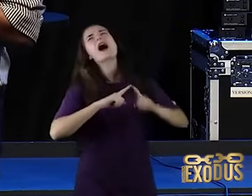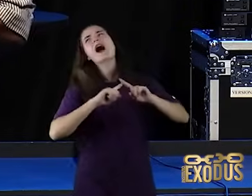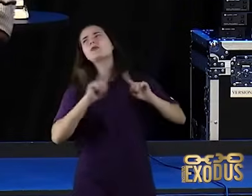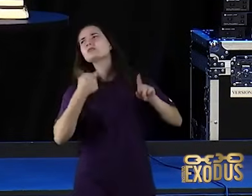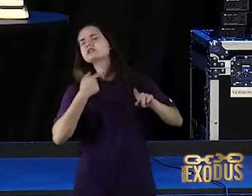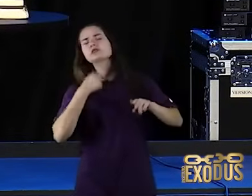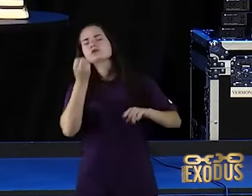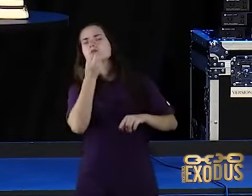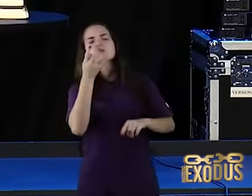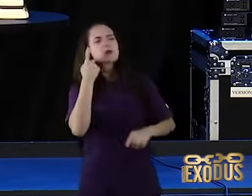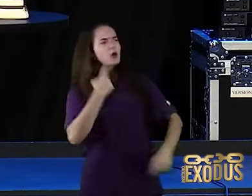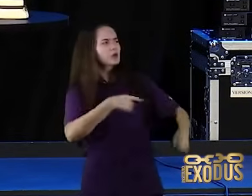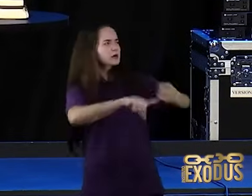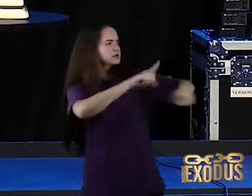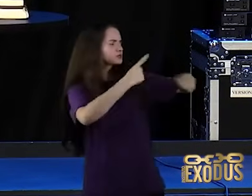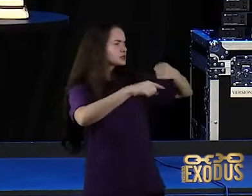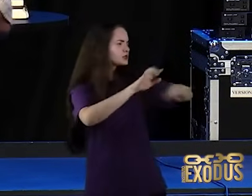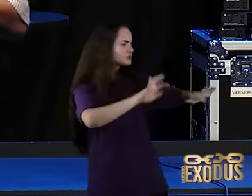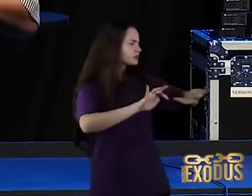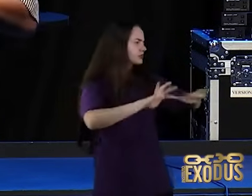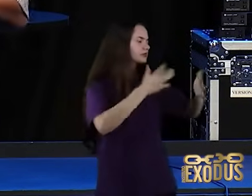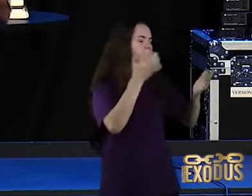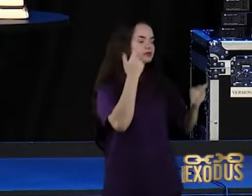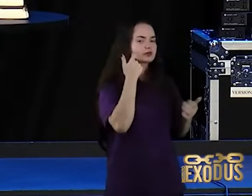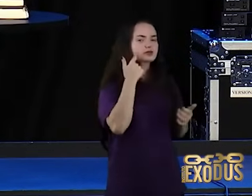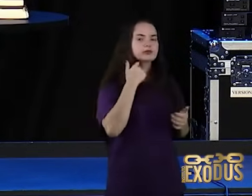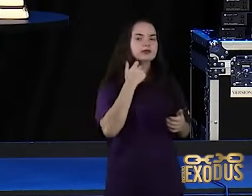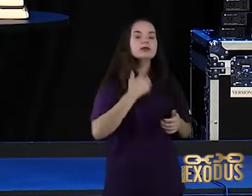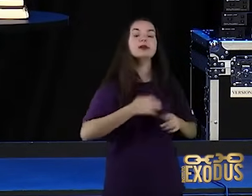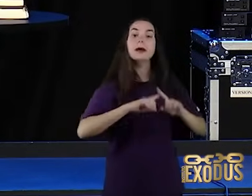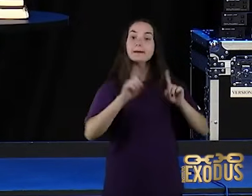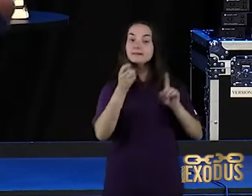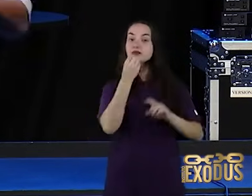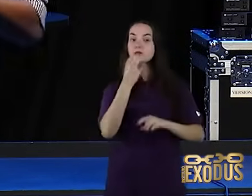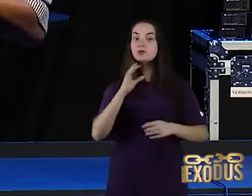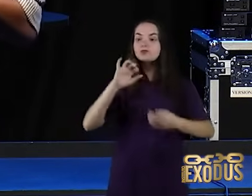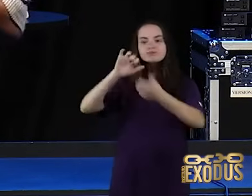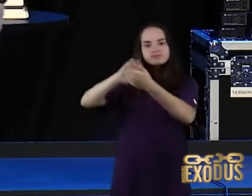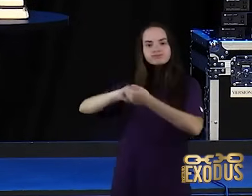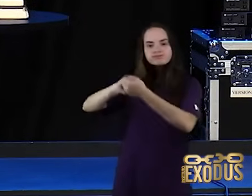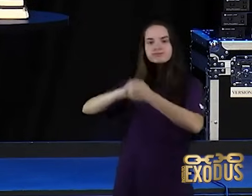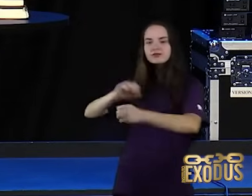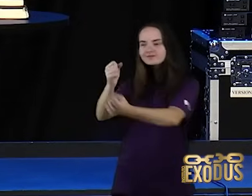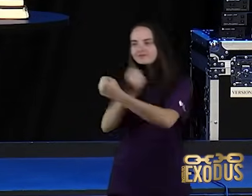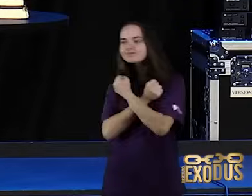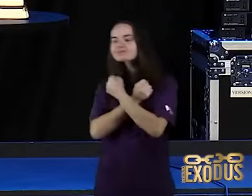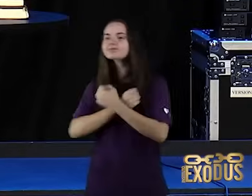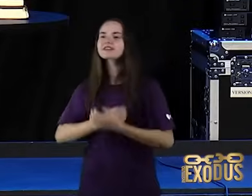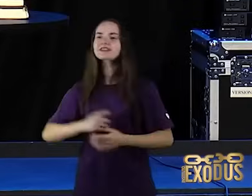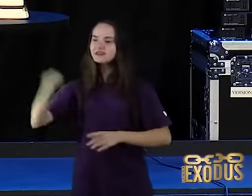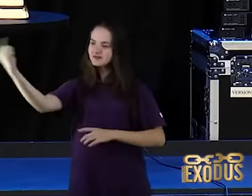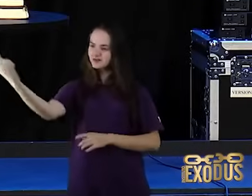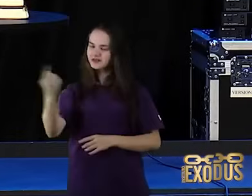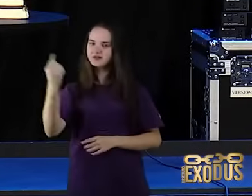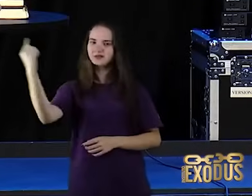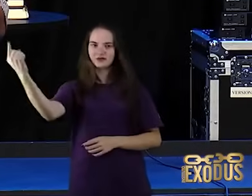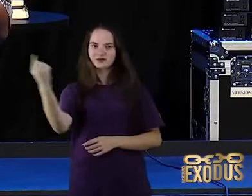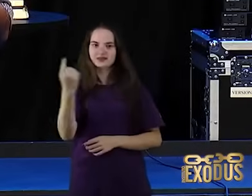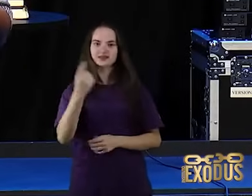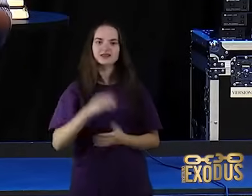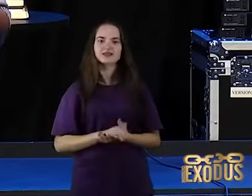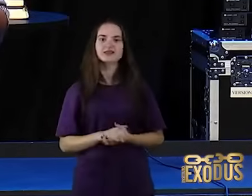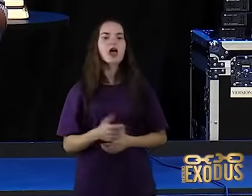teclado negócio de música não é para mim mas eu sou bom no abraço olha não sou bom no abraço mas eu sou bom na